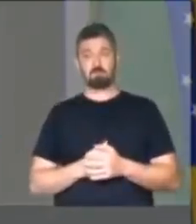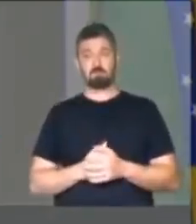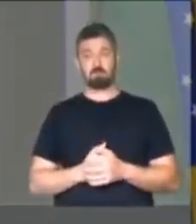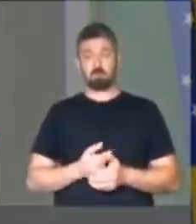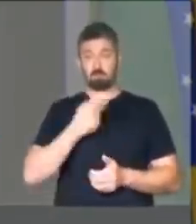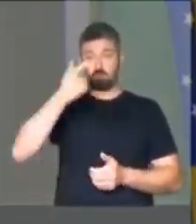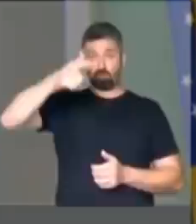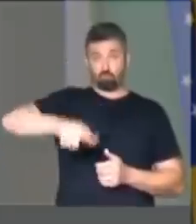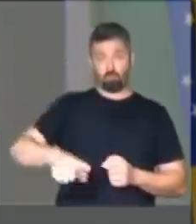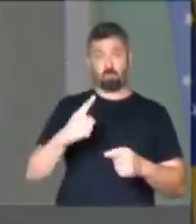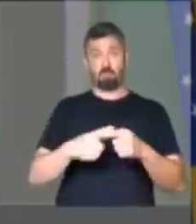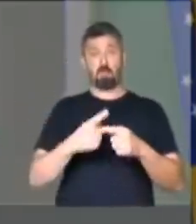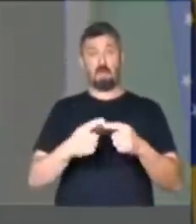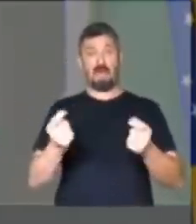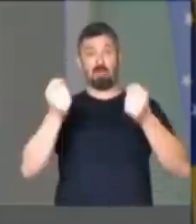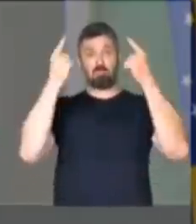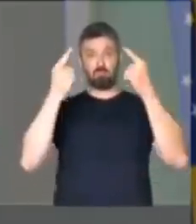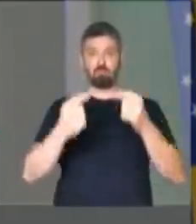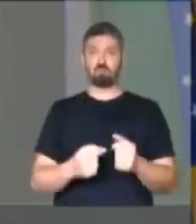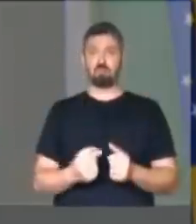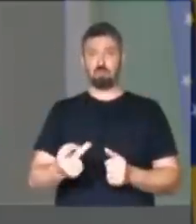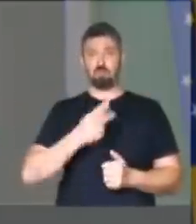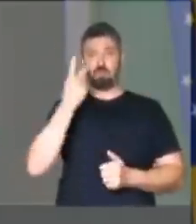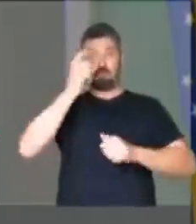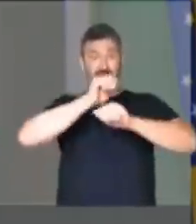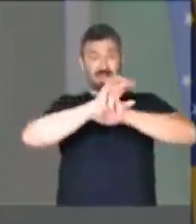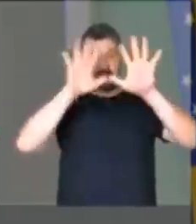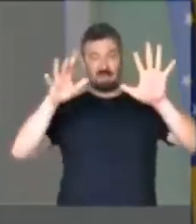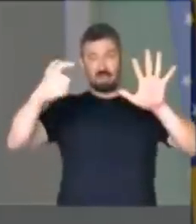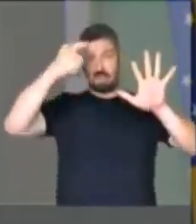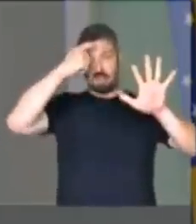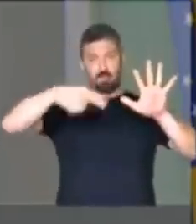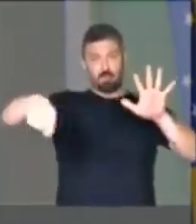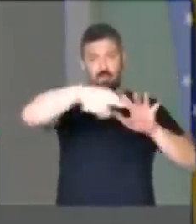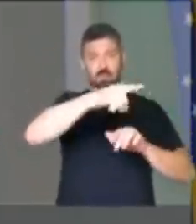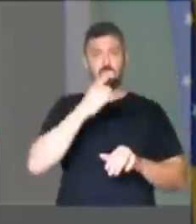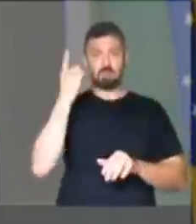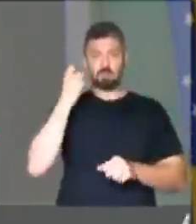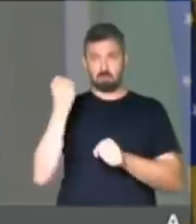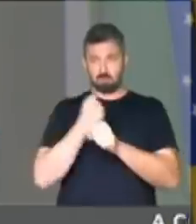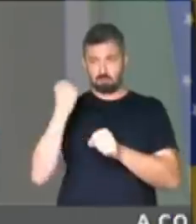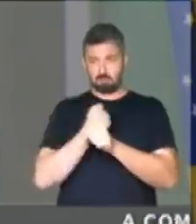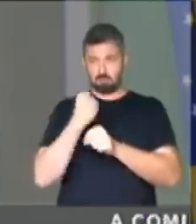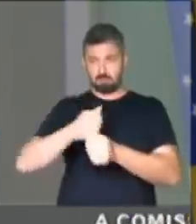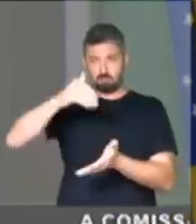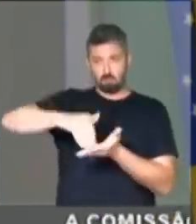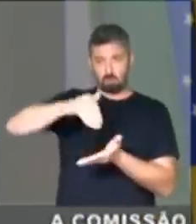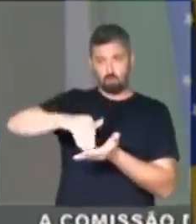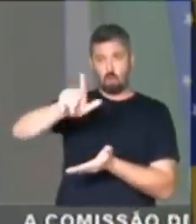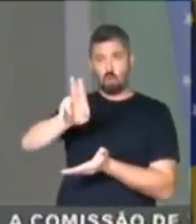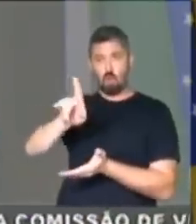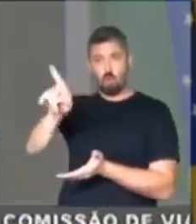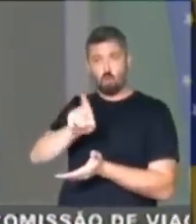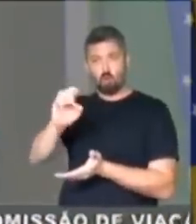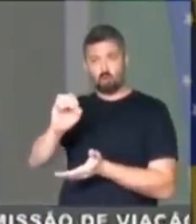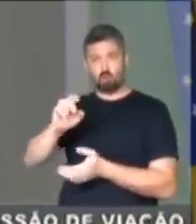Falo mais uma vez, porque é um absurdo que precisa ficar bem claro na mente de todos os parlamentares. Para construção de gabinete de luxo do